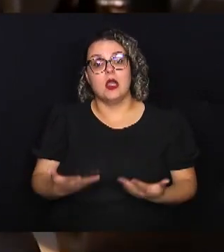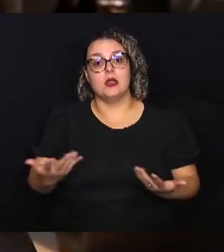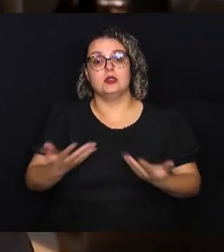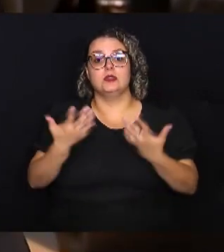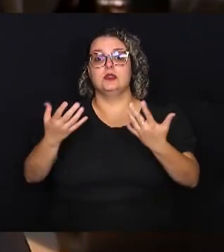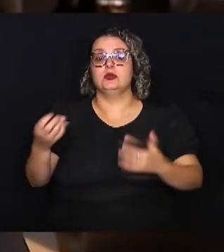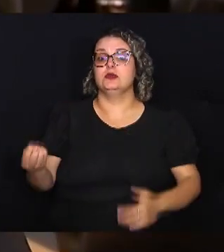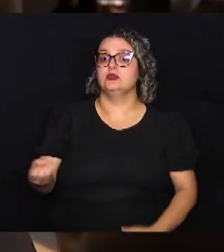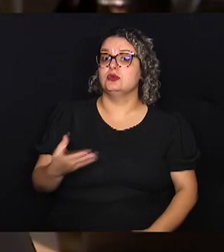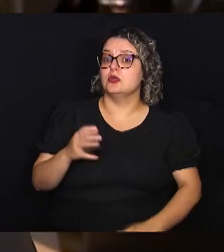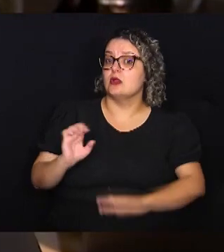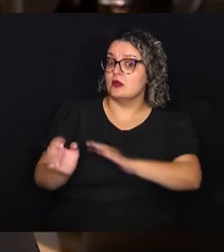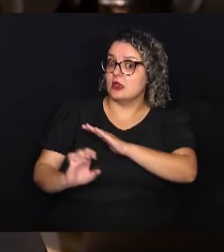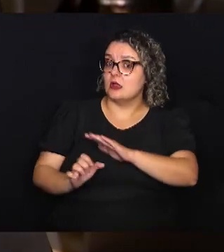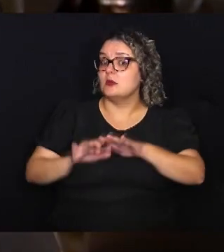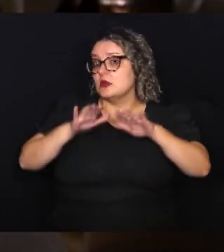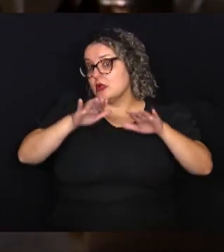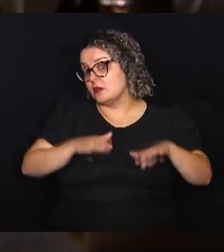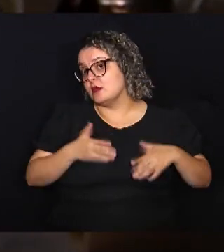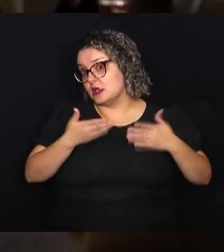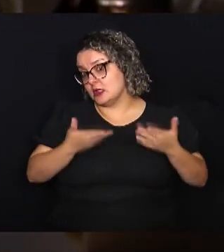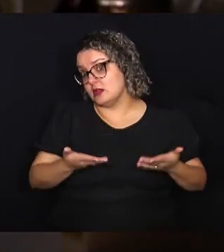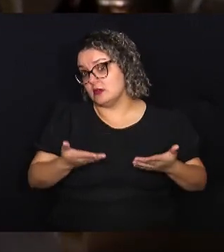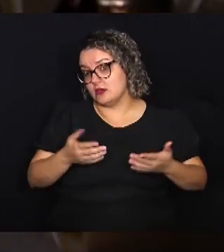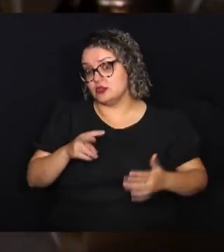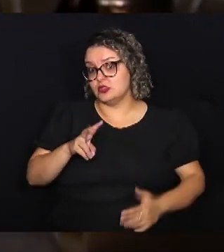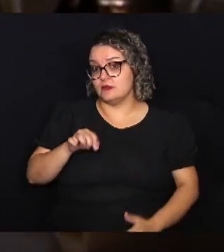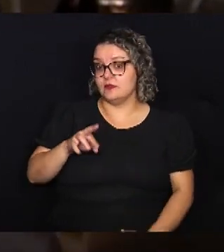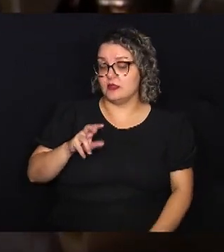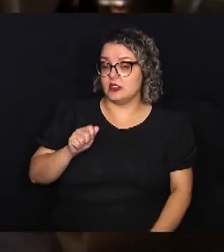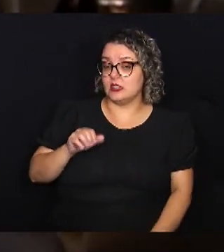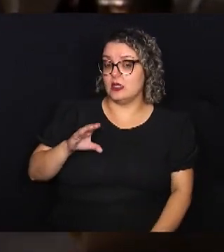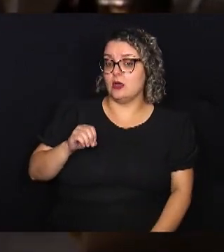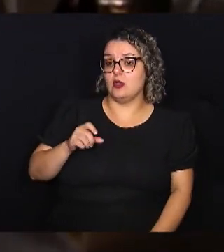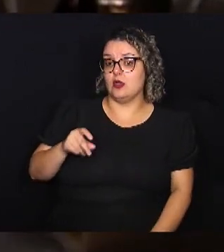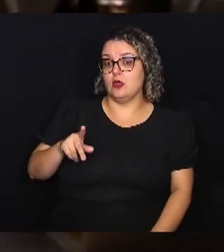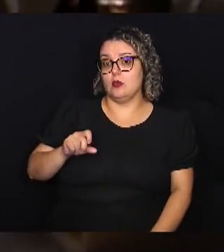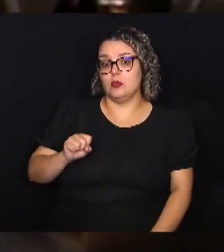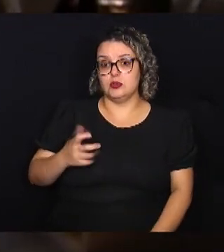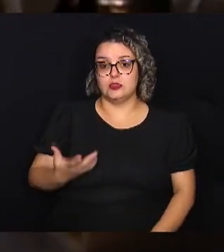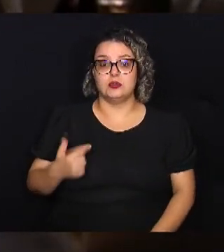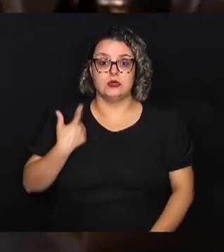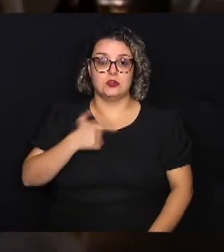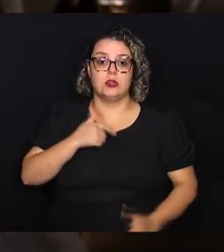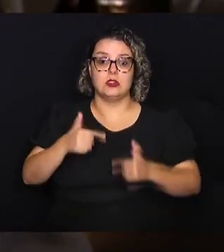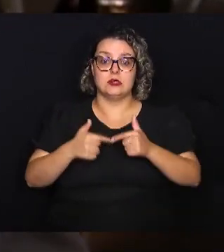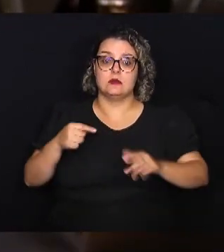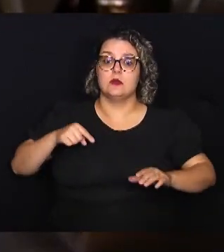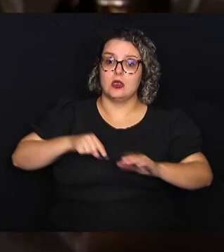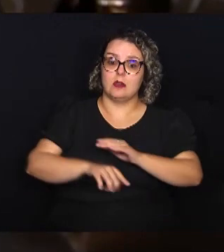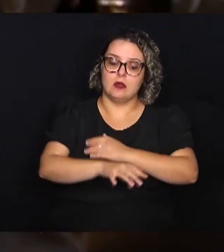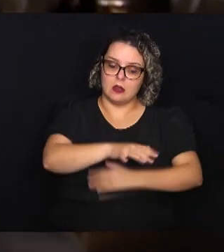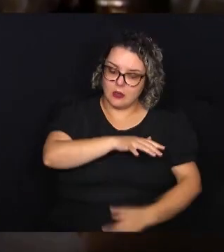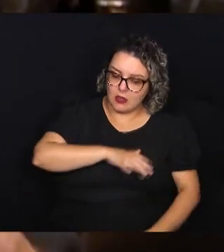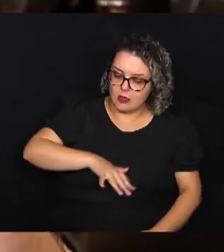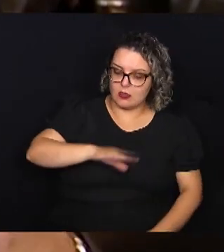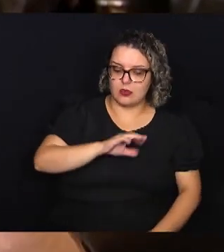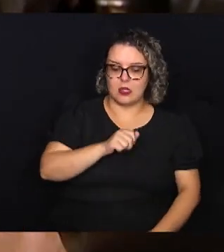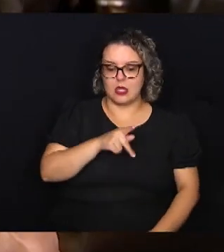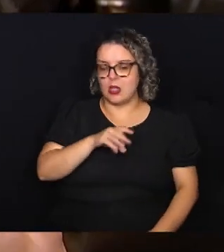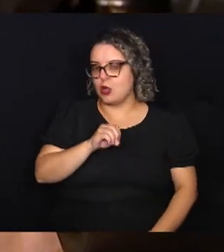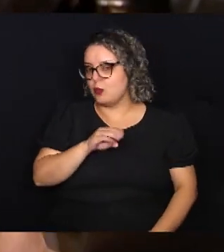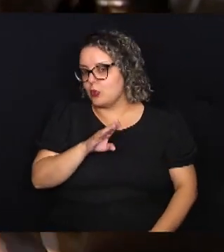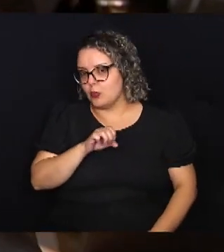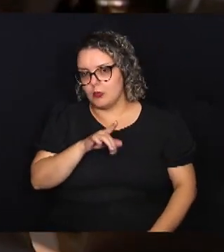novas empresas para se instalarem na região de Viracopos, e nós iremos trabalhar pelo avanço daquela região do Campo Belo,